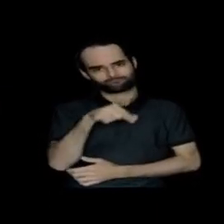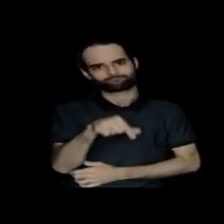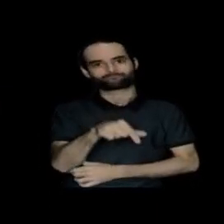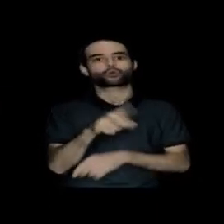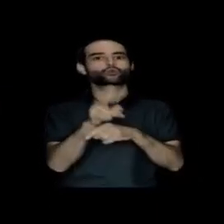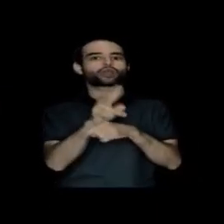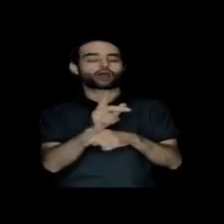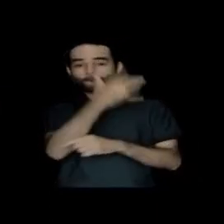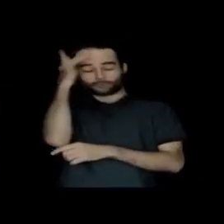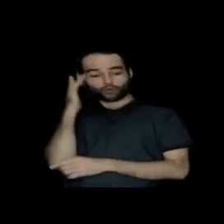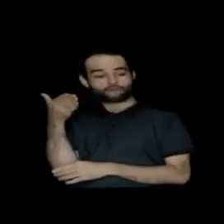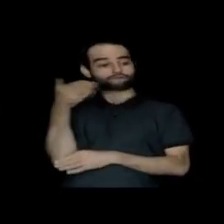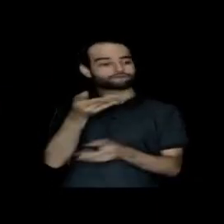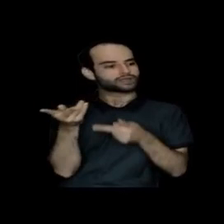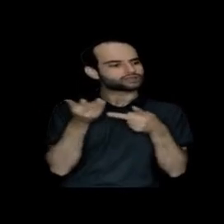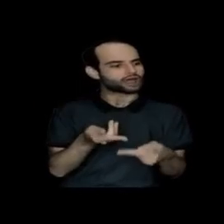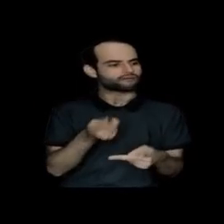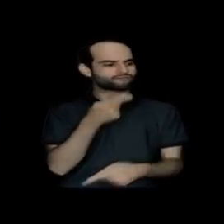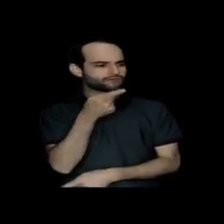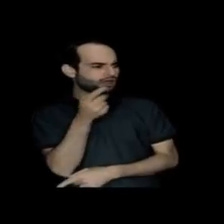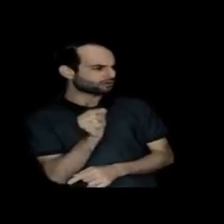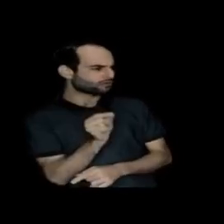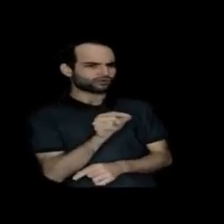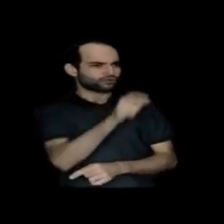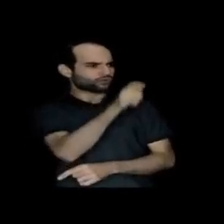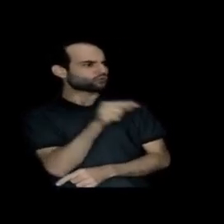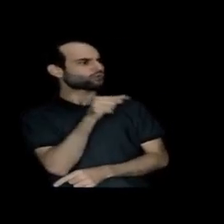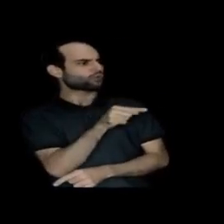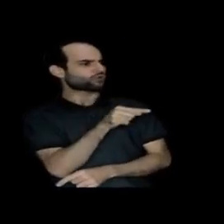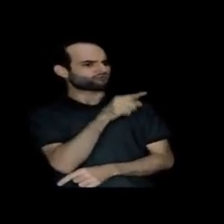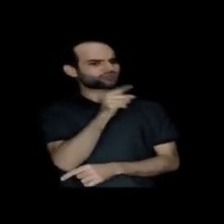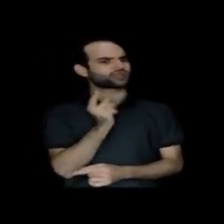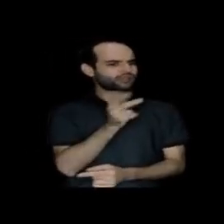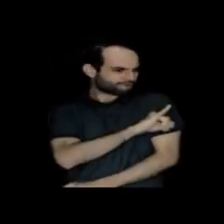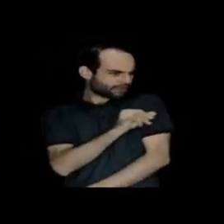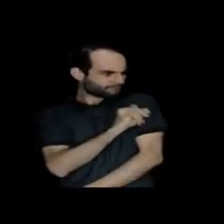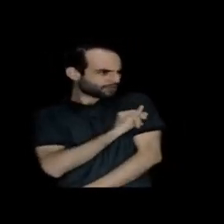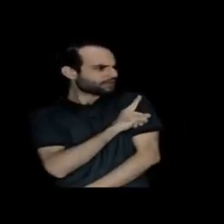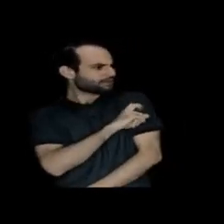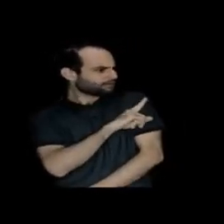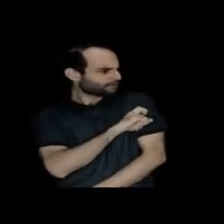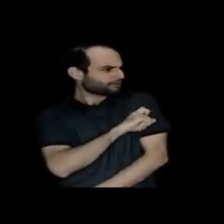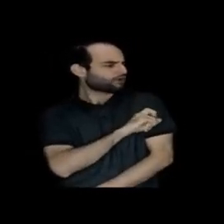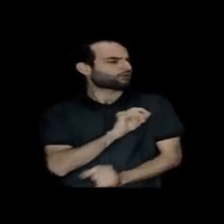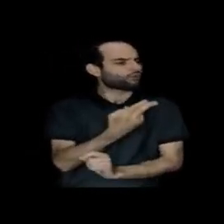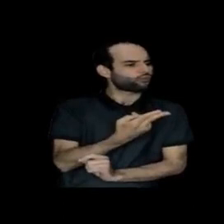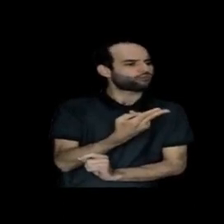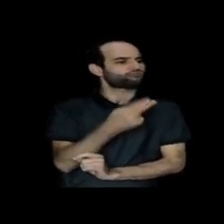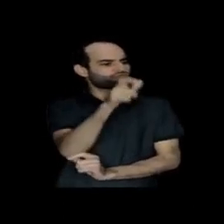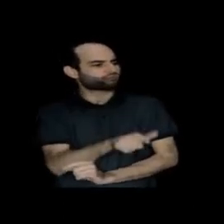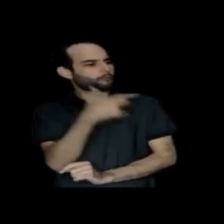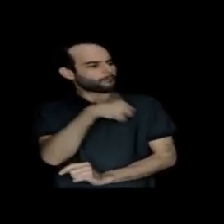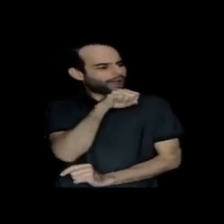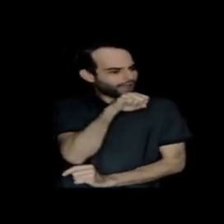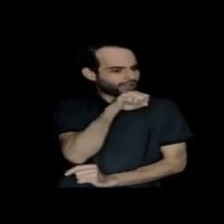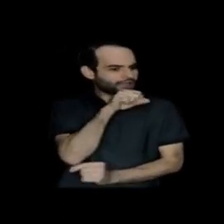época. E que iam visitar, olhava para as meninas, achava que eu não era mãe, não sabia que eu era mãe, achava que eu era enfermeira.